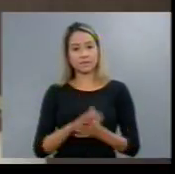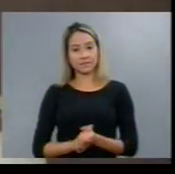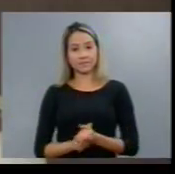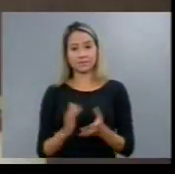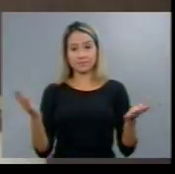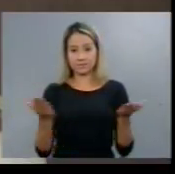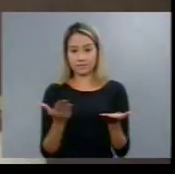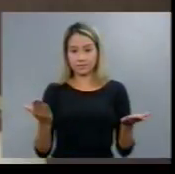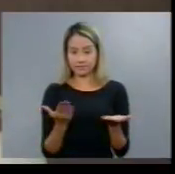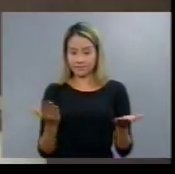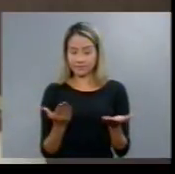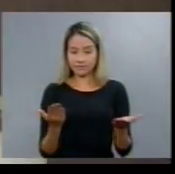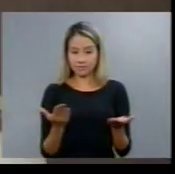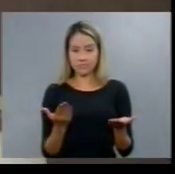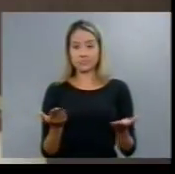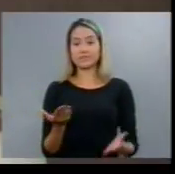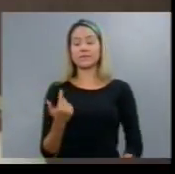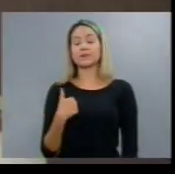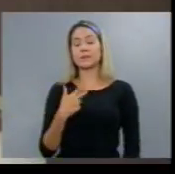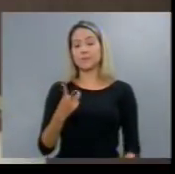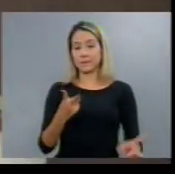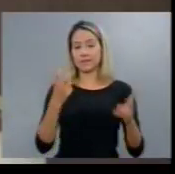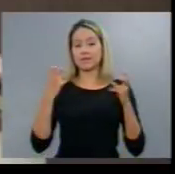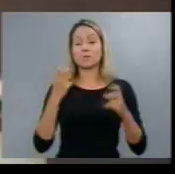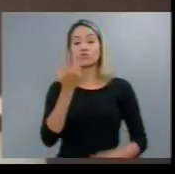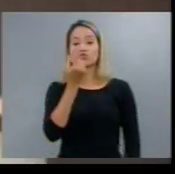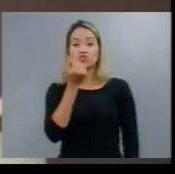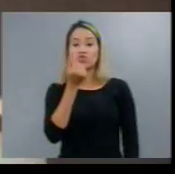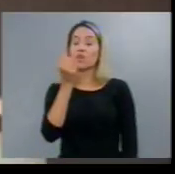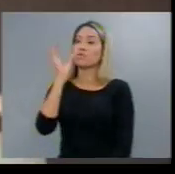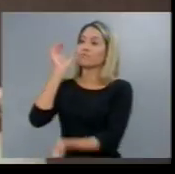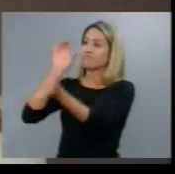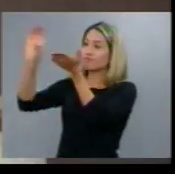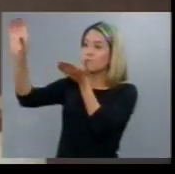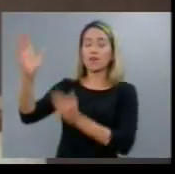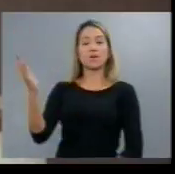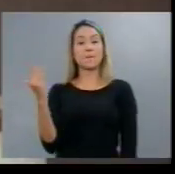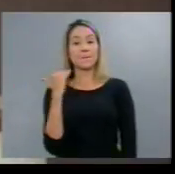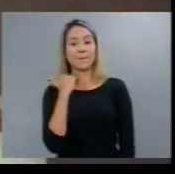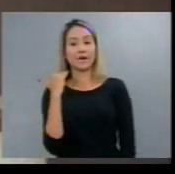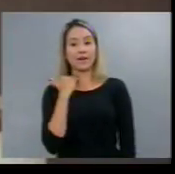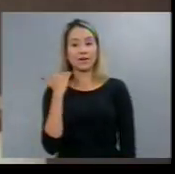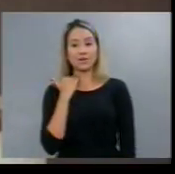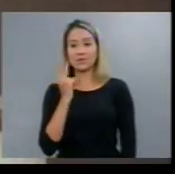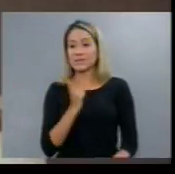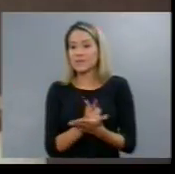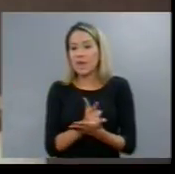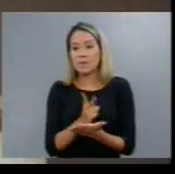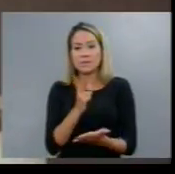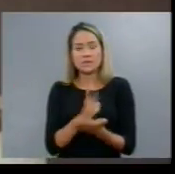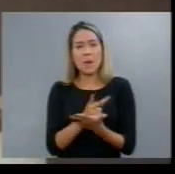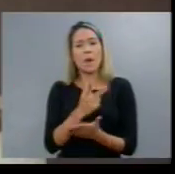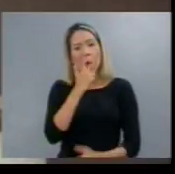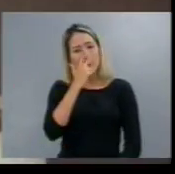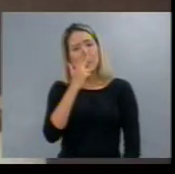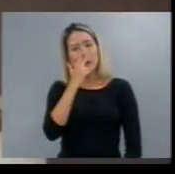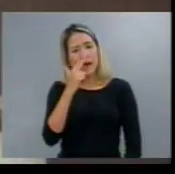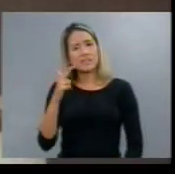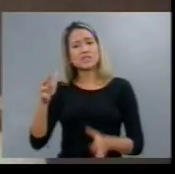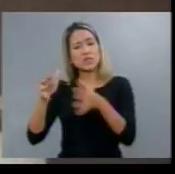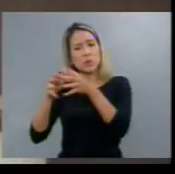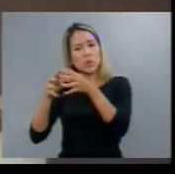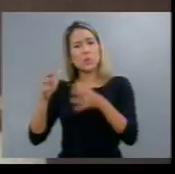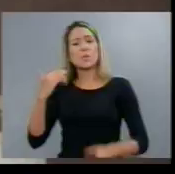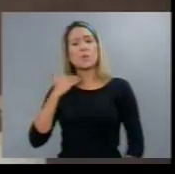dedicados à banca financeira. Quem manda no Brasil são, sobretudo, as corporações